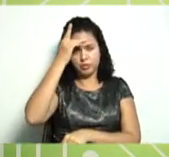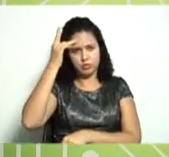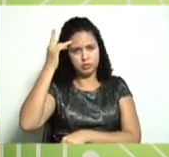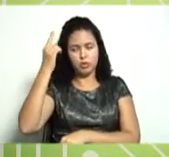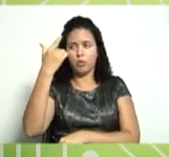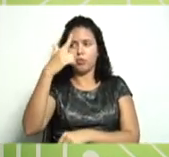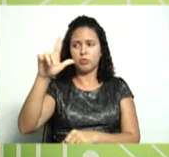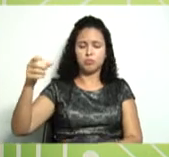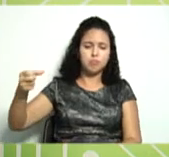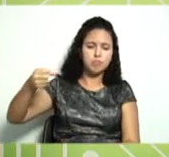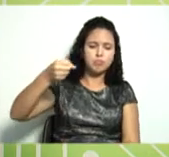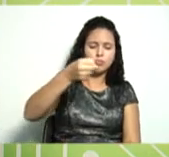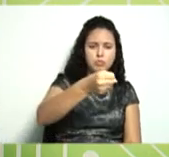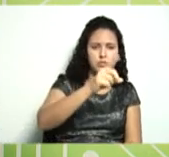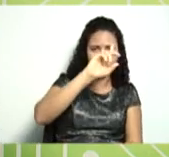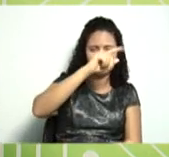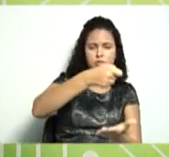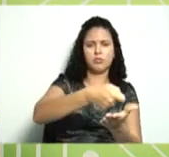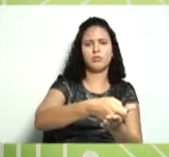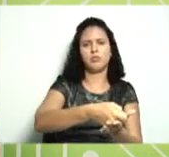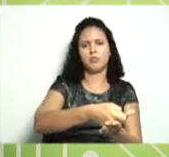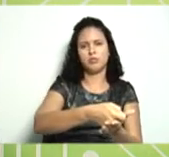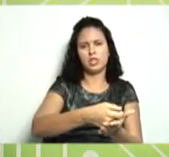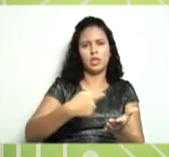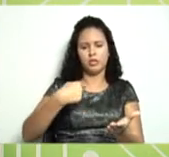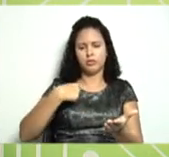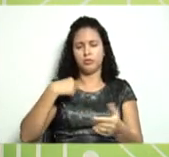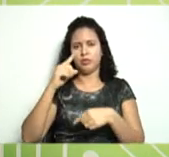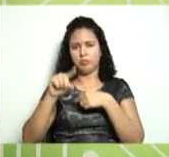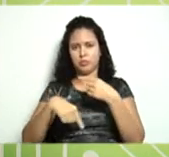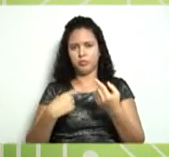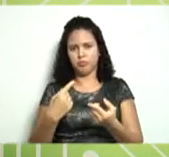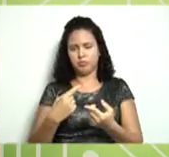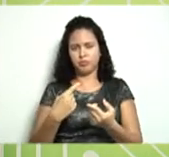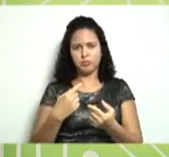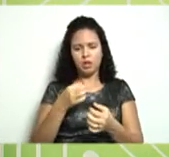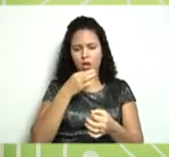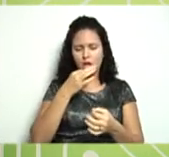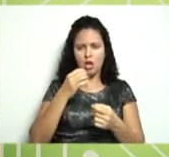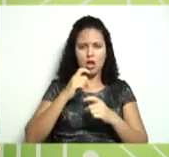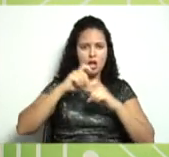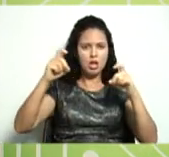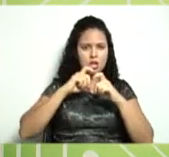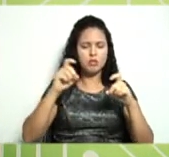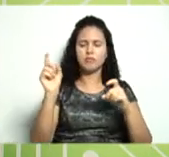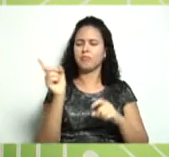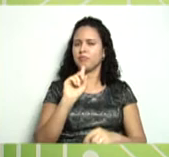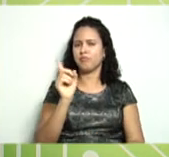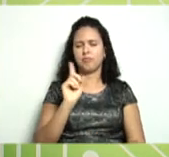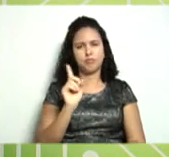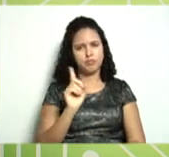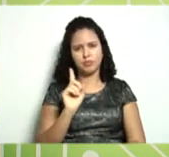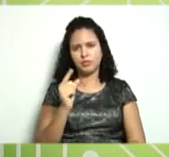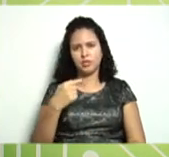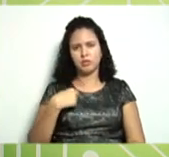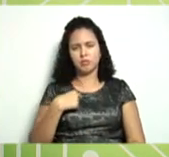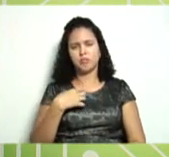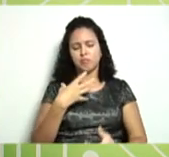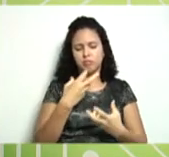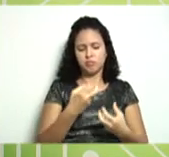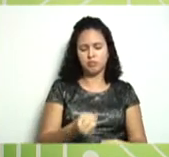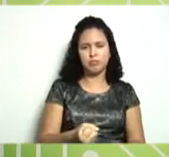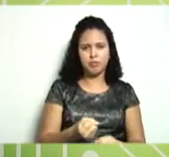tomou aquelas decisões, está decidindo por mim. Porque é uma maioria simples. É 50 mais 1 daqueles